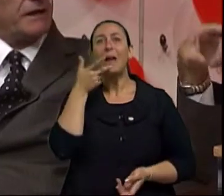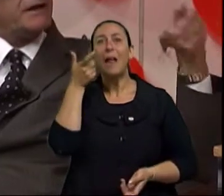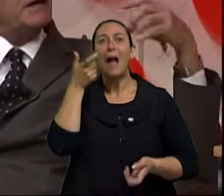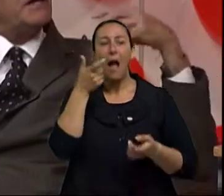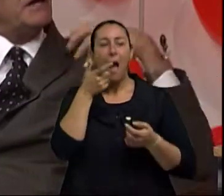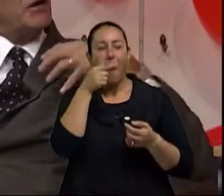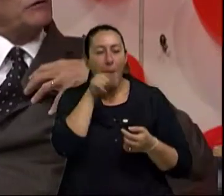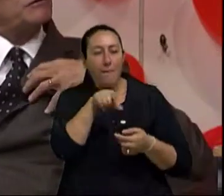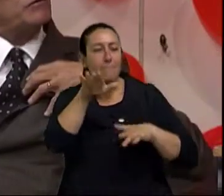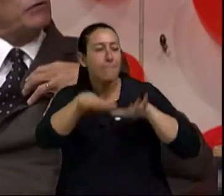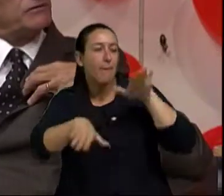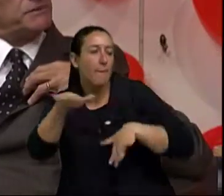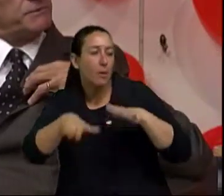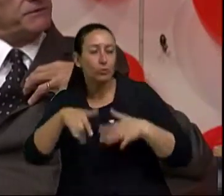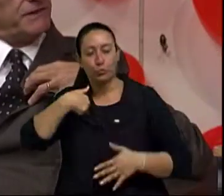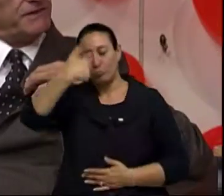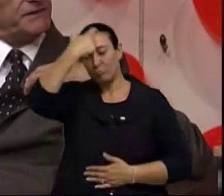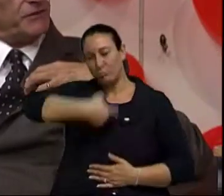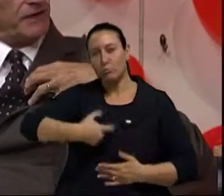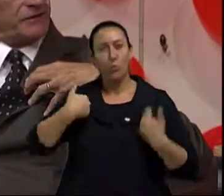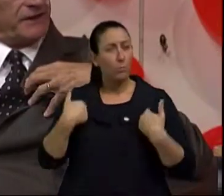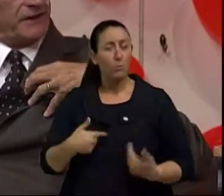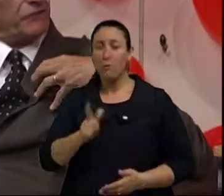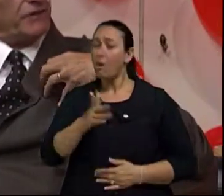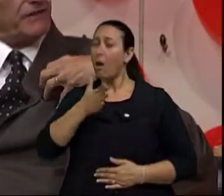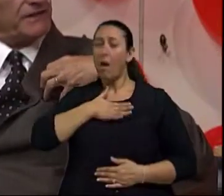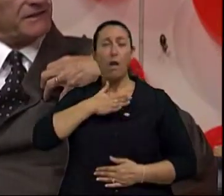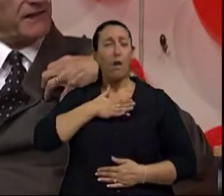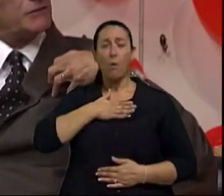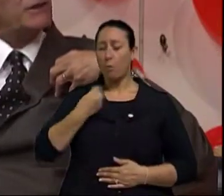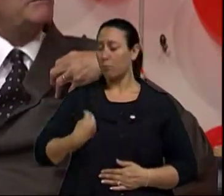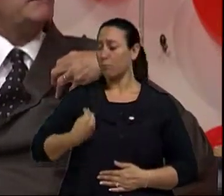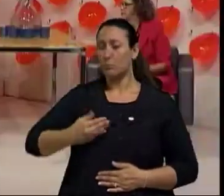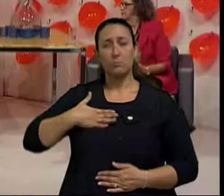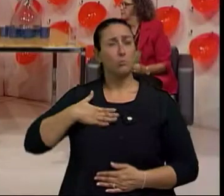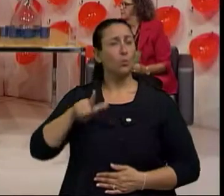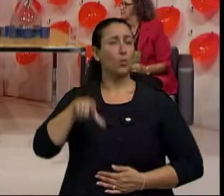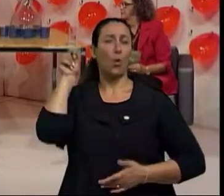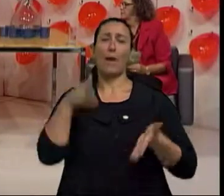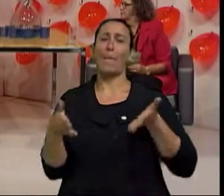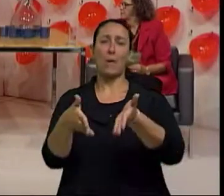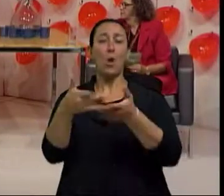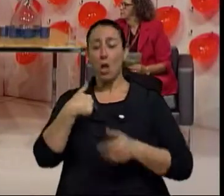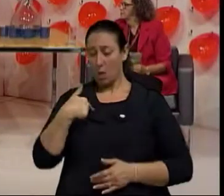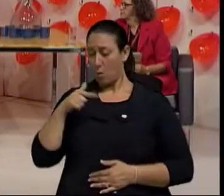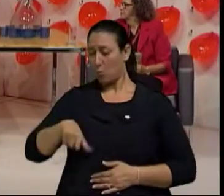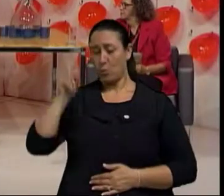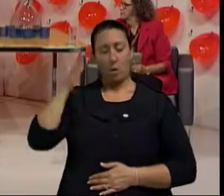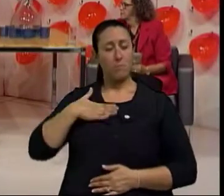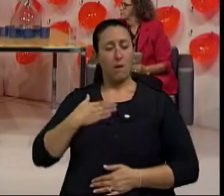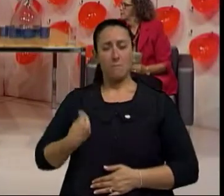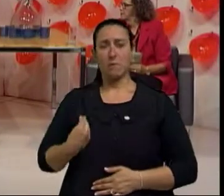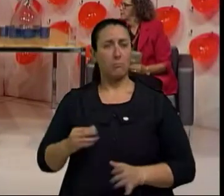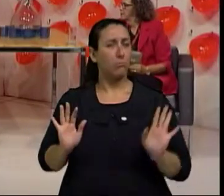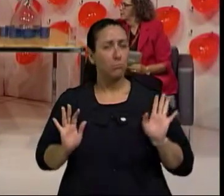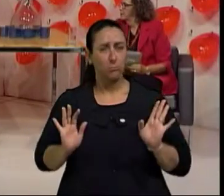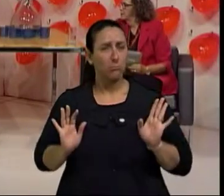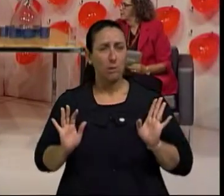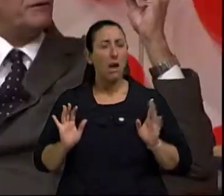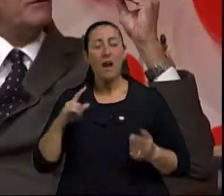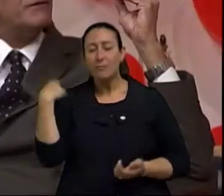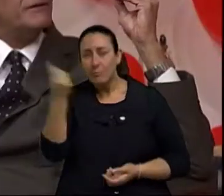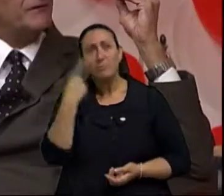bem, eu escolho o tipo de velhice que eu quero ter. Eu vou envelhecer, a escolha é minha. Eu posso tornar essa fase da vida